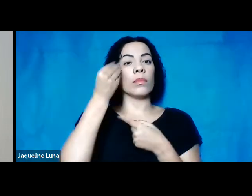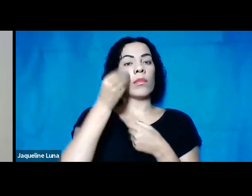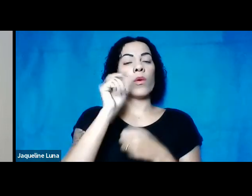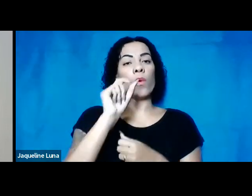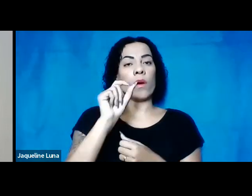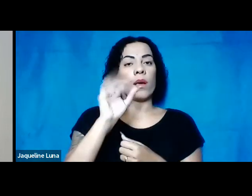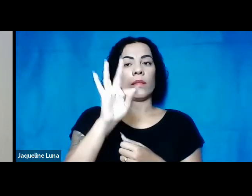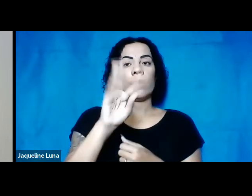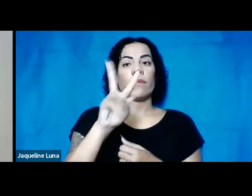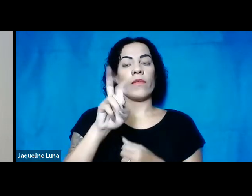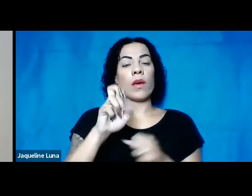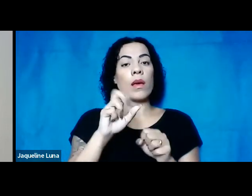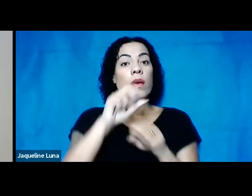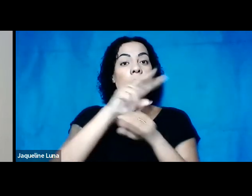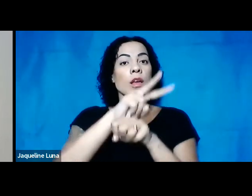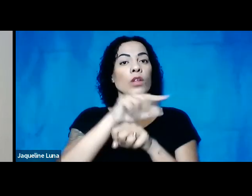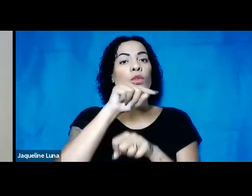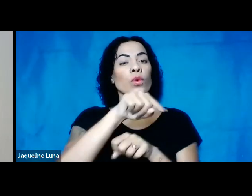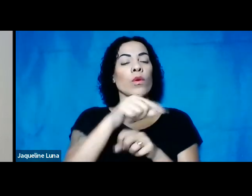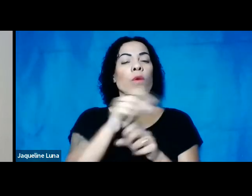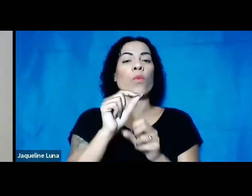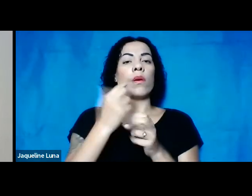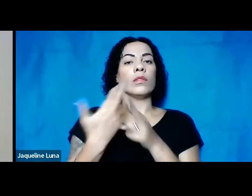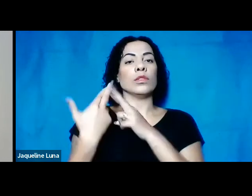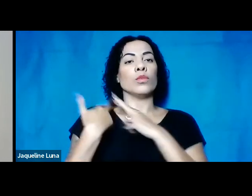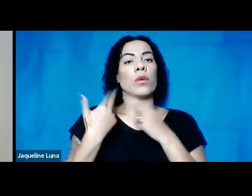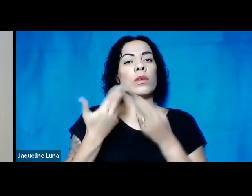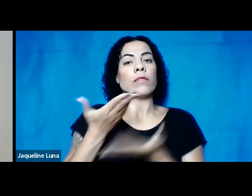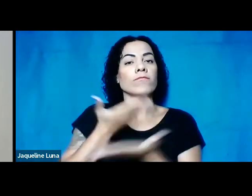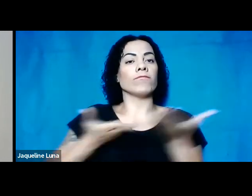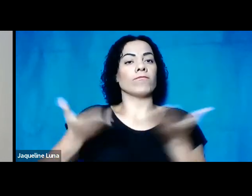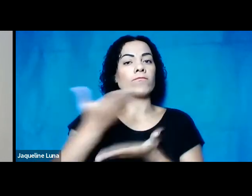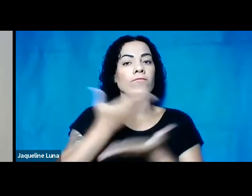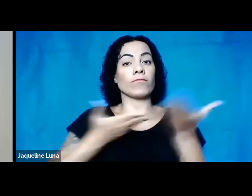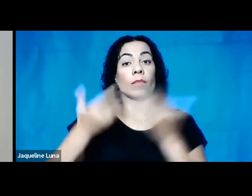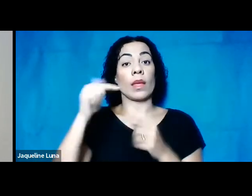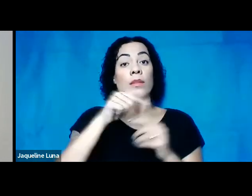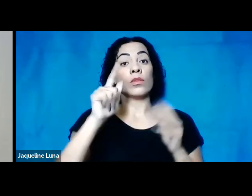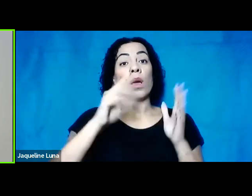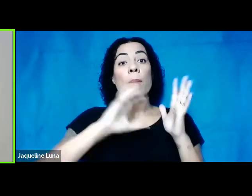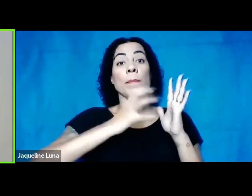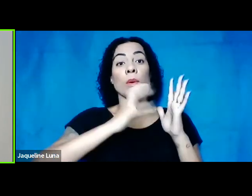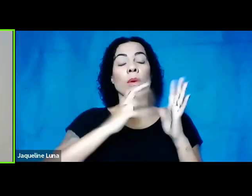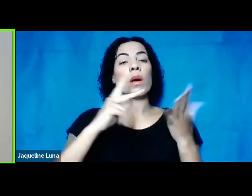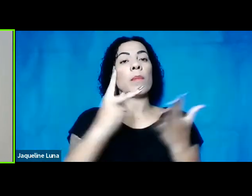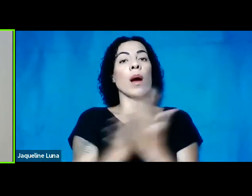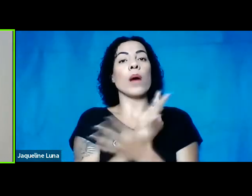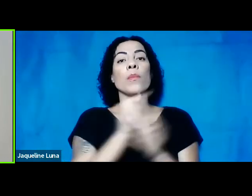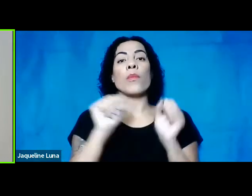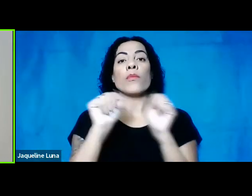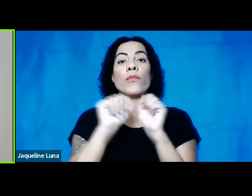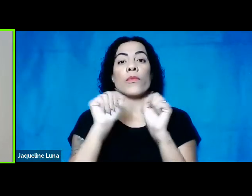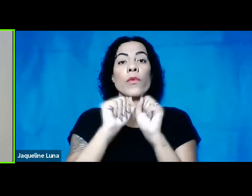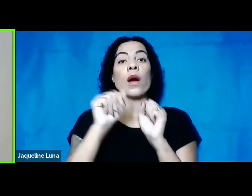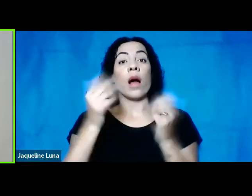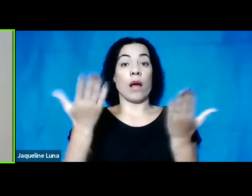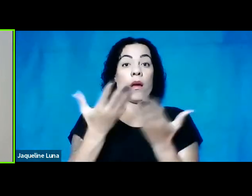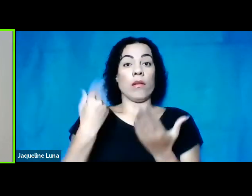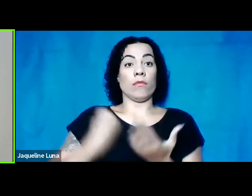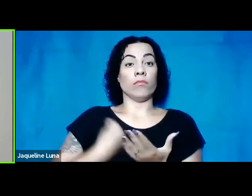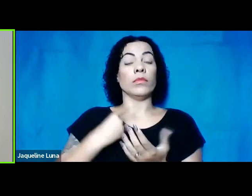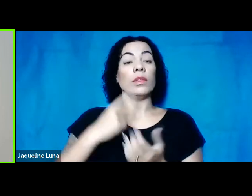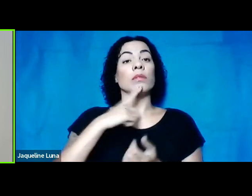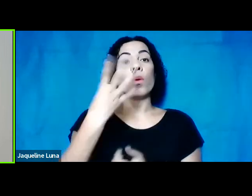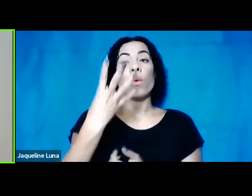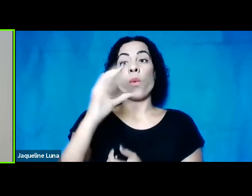essa articuladora, que é um programa que acabou sendo feito com, atualmente, né, nós temos